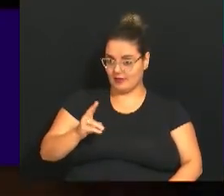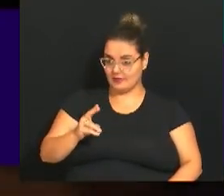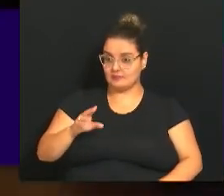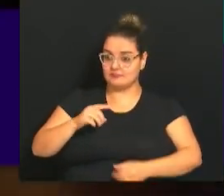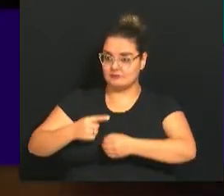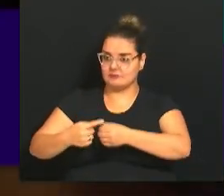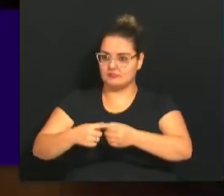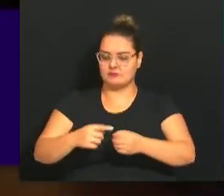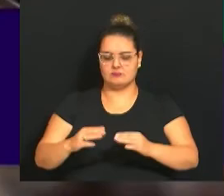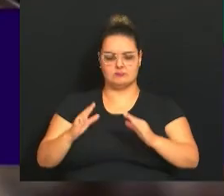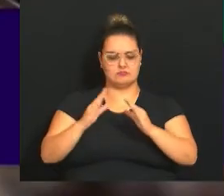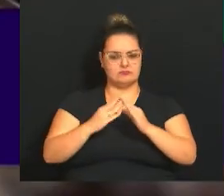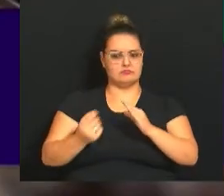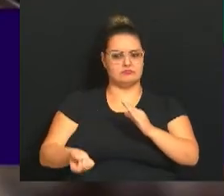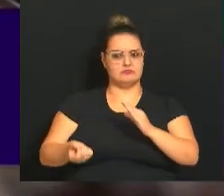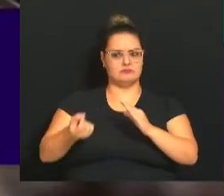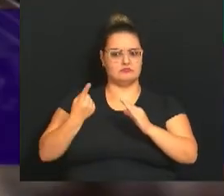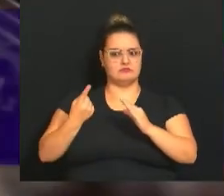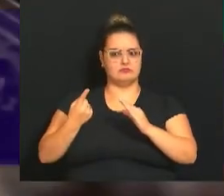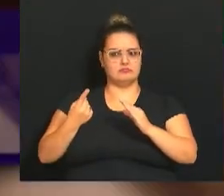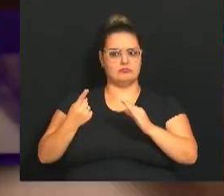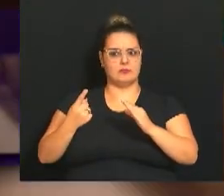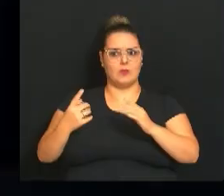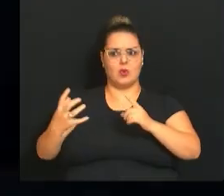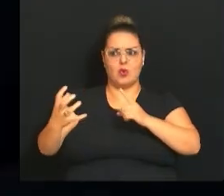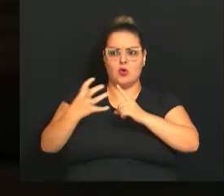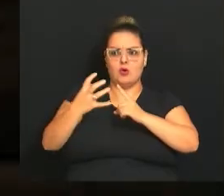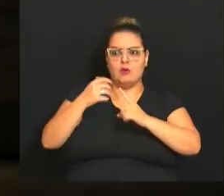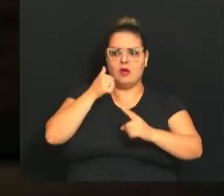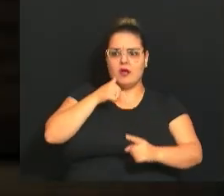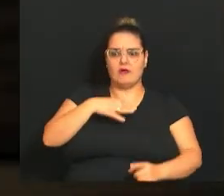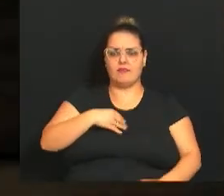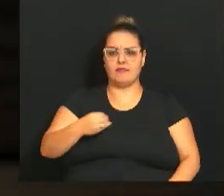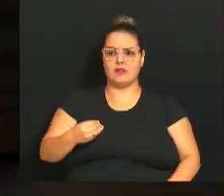imóvel e que poderia estar afetando a filha do casal.